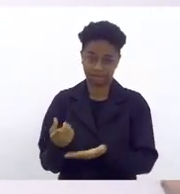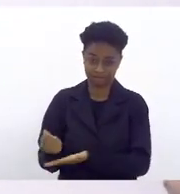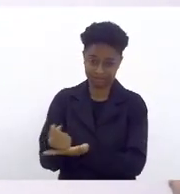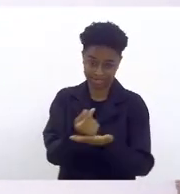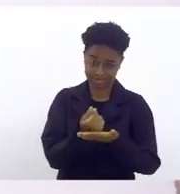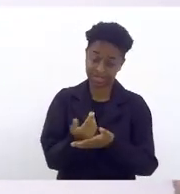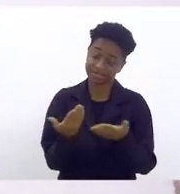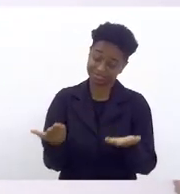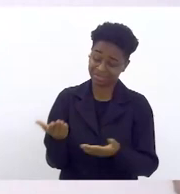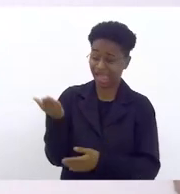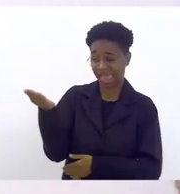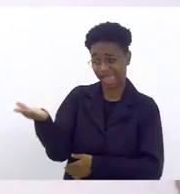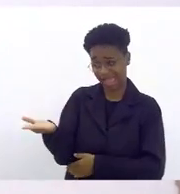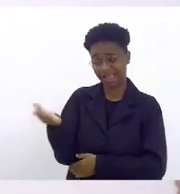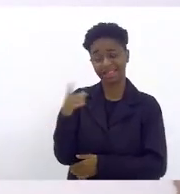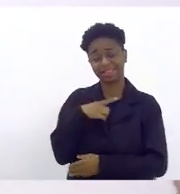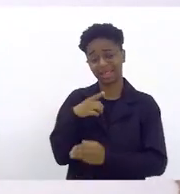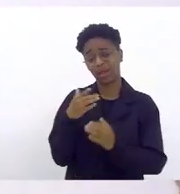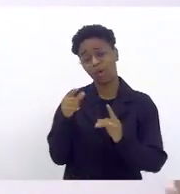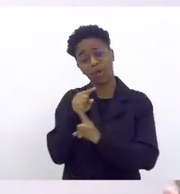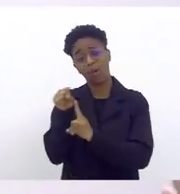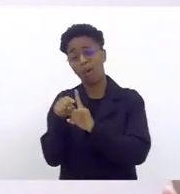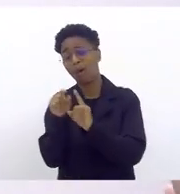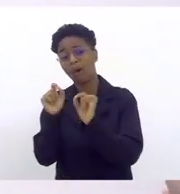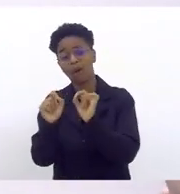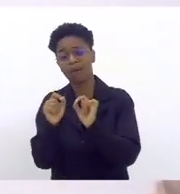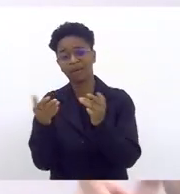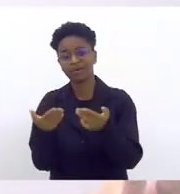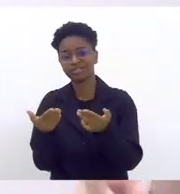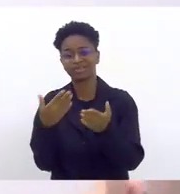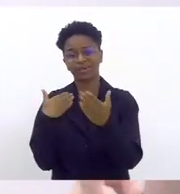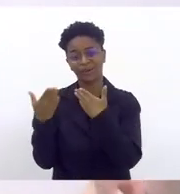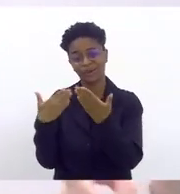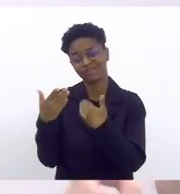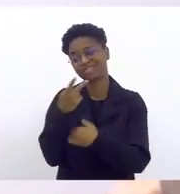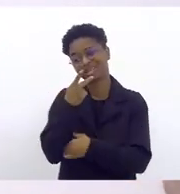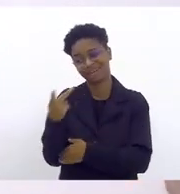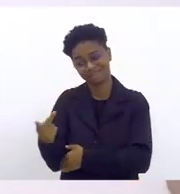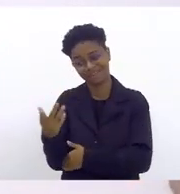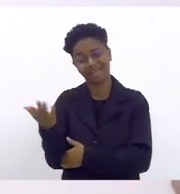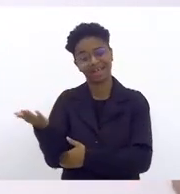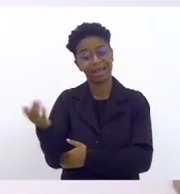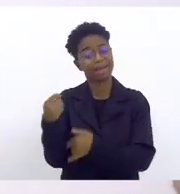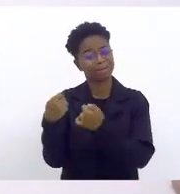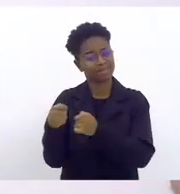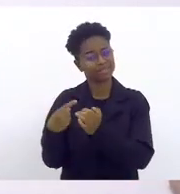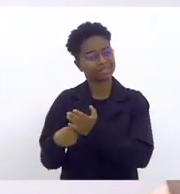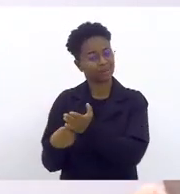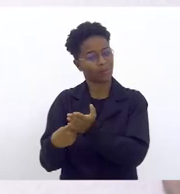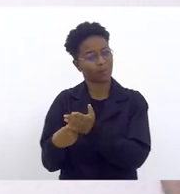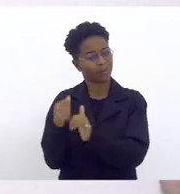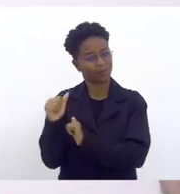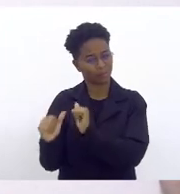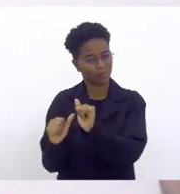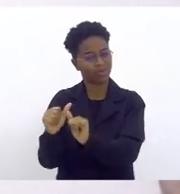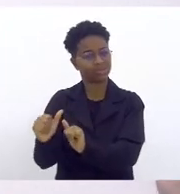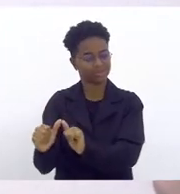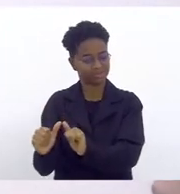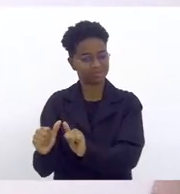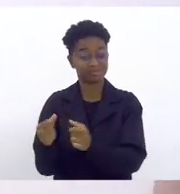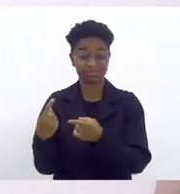e ele vai ficar sair daqui com a missão hoje Conversar lá com ele que nós vamos ter que rever esse acordo de recuperação fiscal